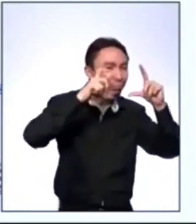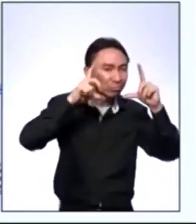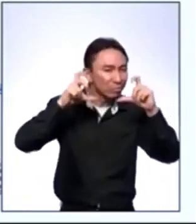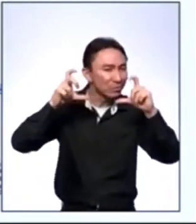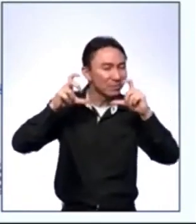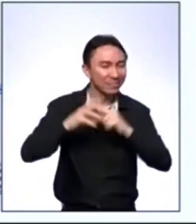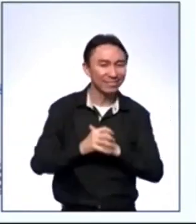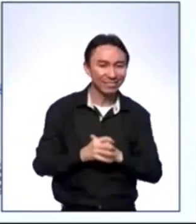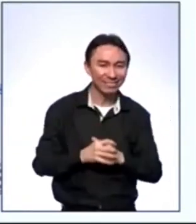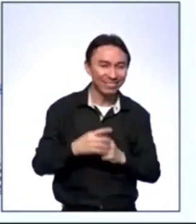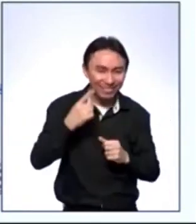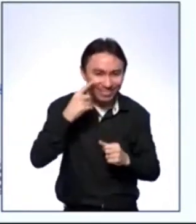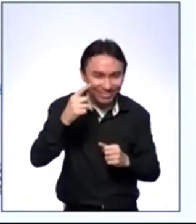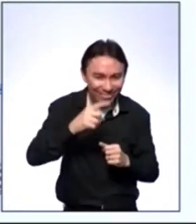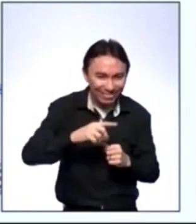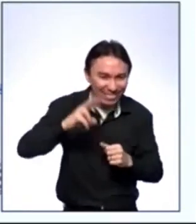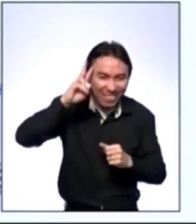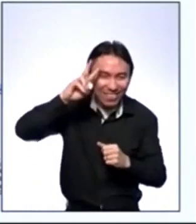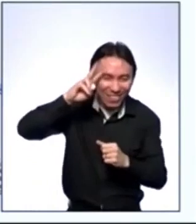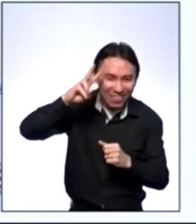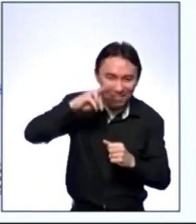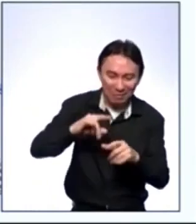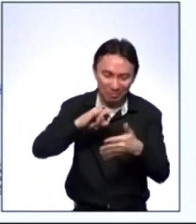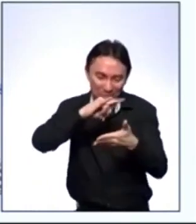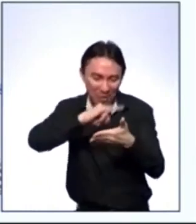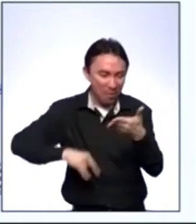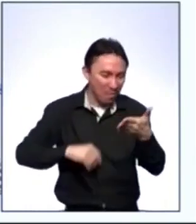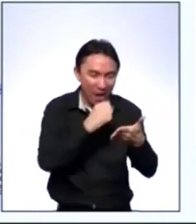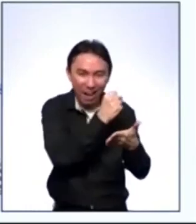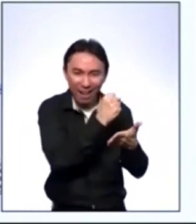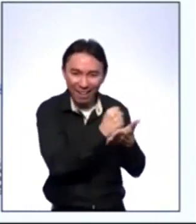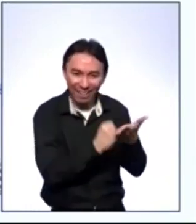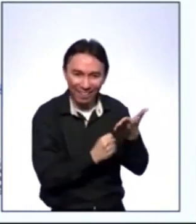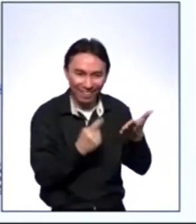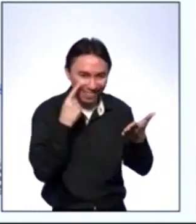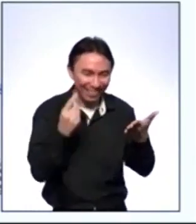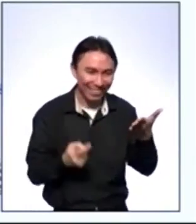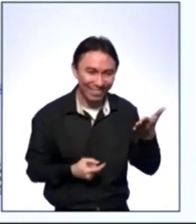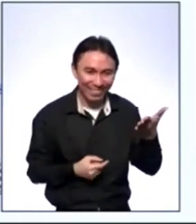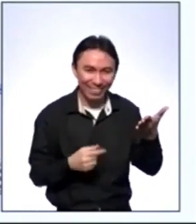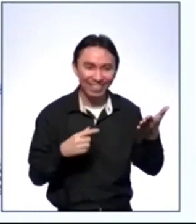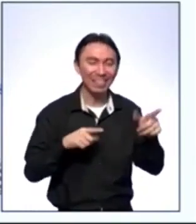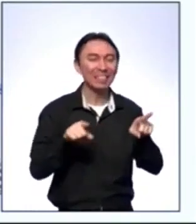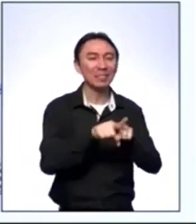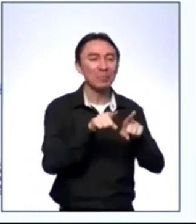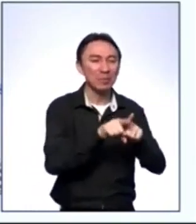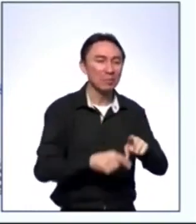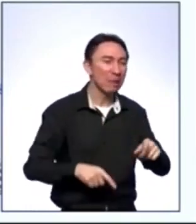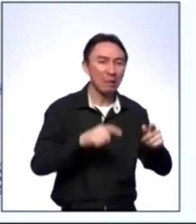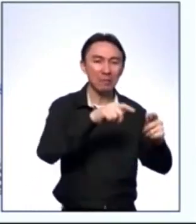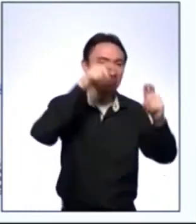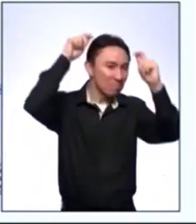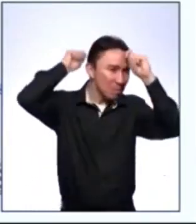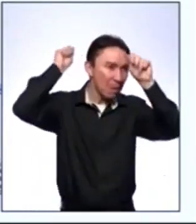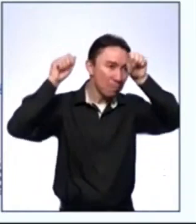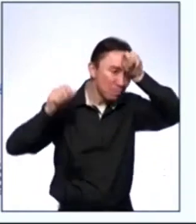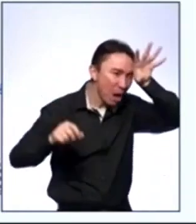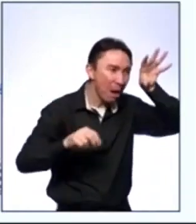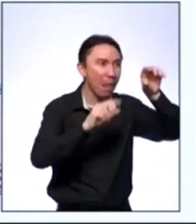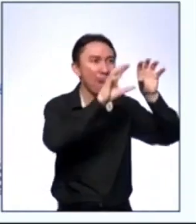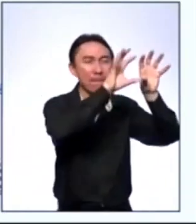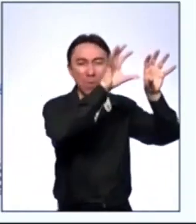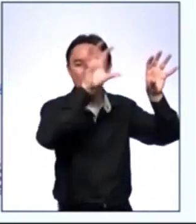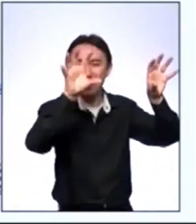conversa nossa de fontes históricas, de documentos, documentação, olha lá. Coleções arqueológicas, acervos